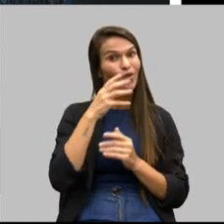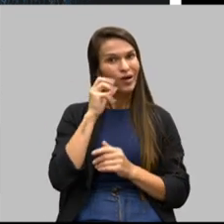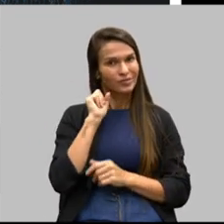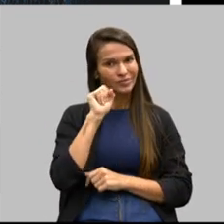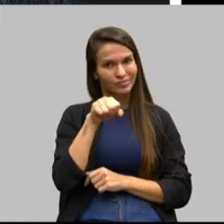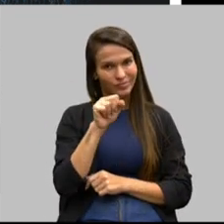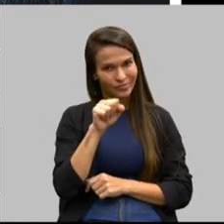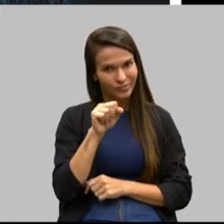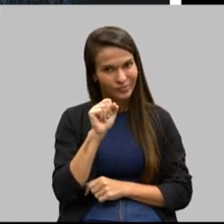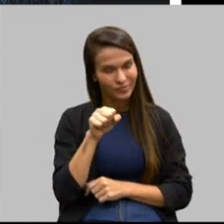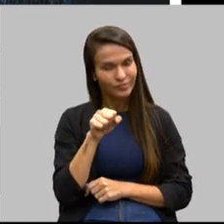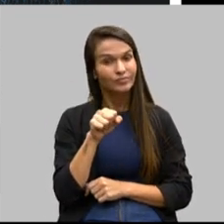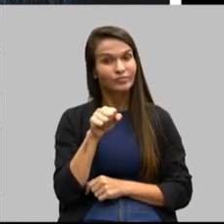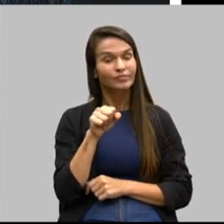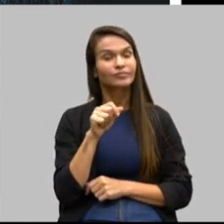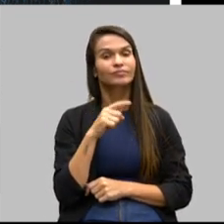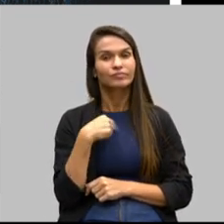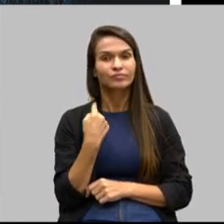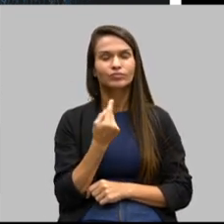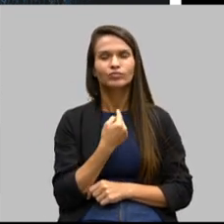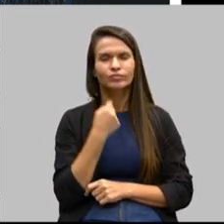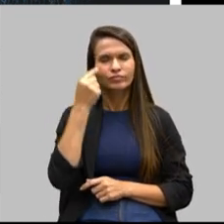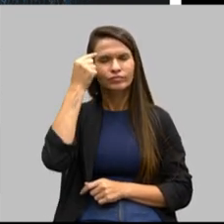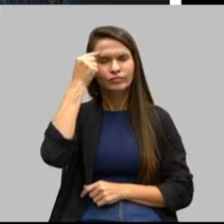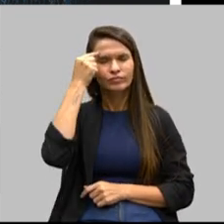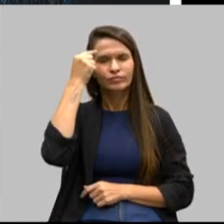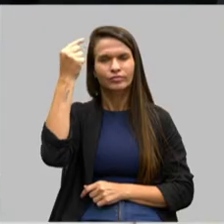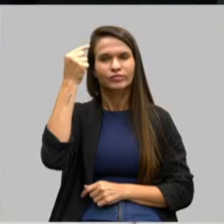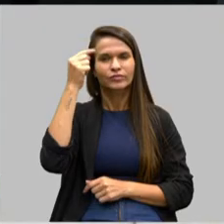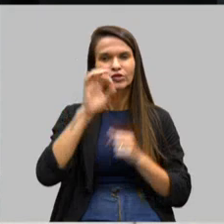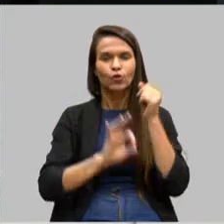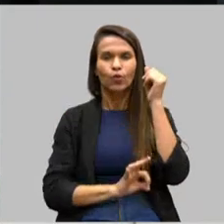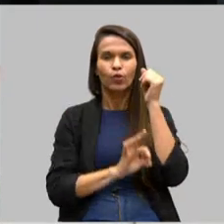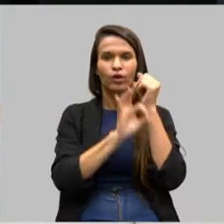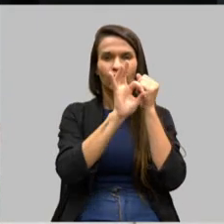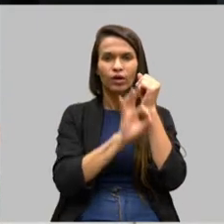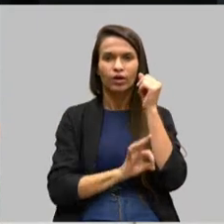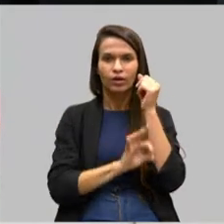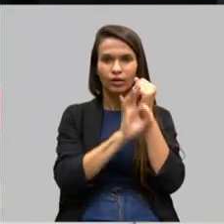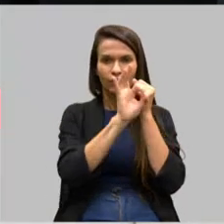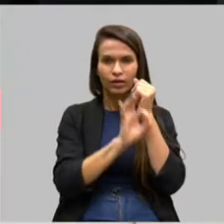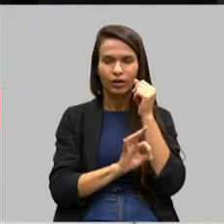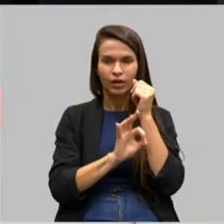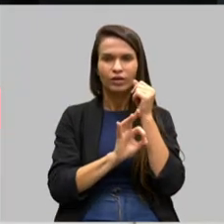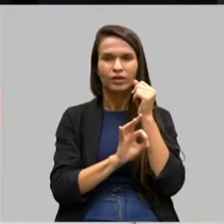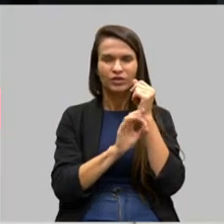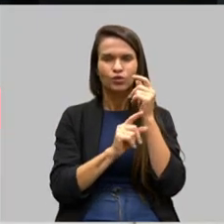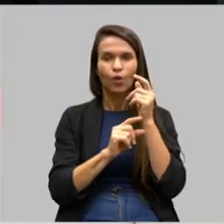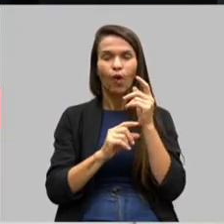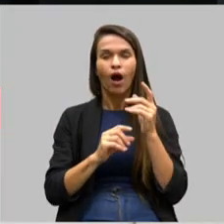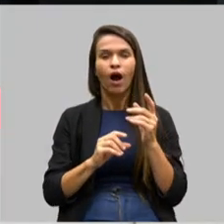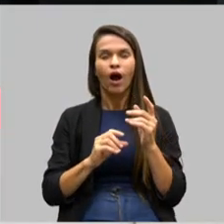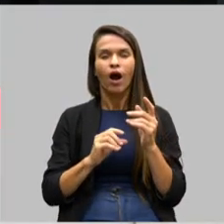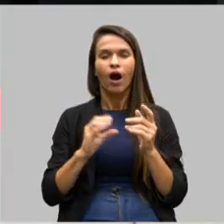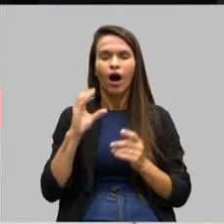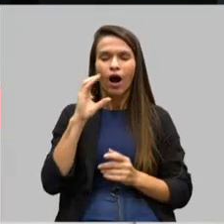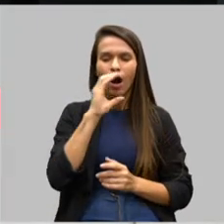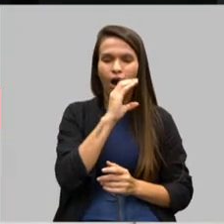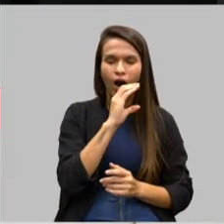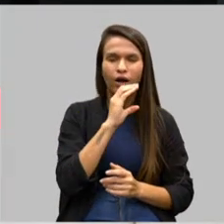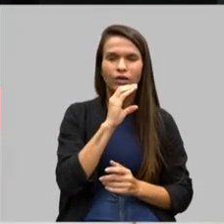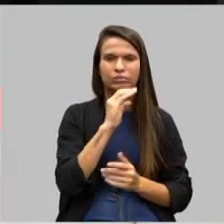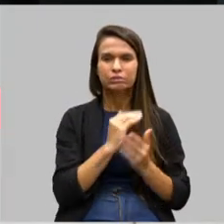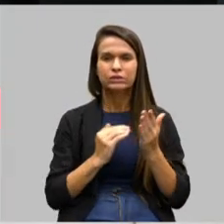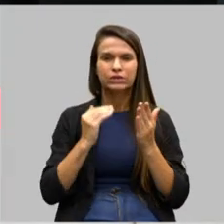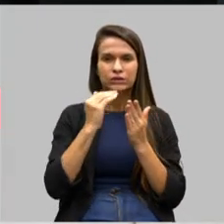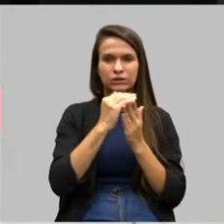ainda estamos, quando nós pensamos no clima, além do aquecimento global, nós temos outros